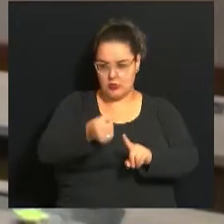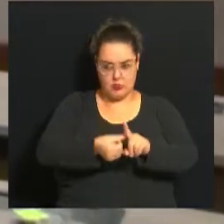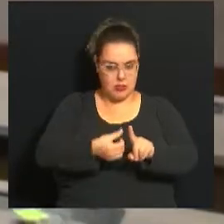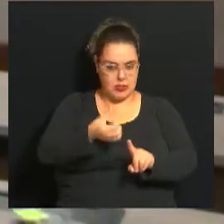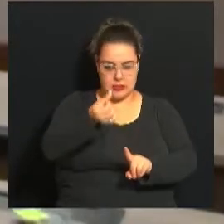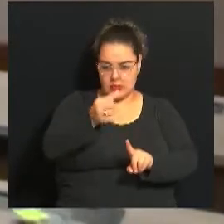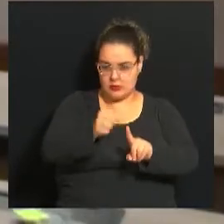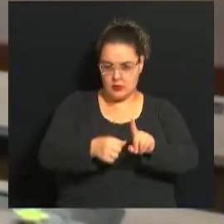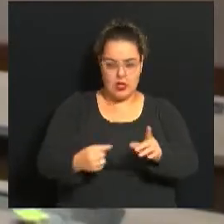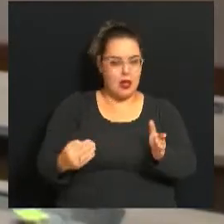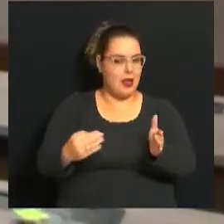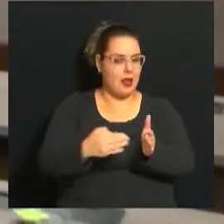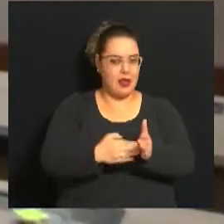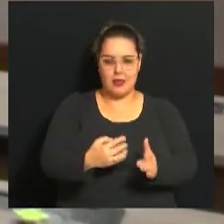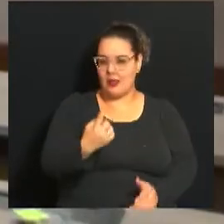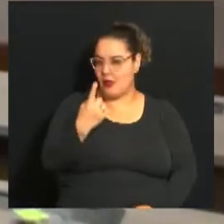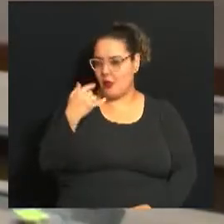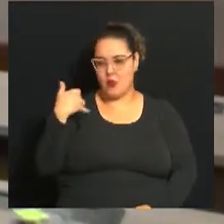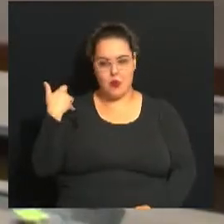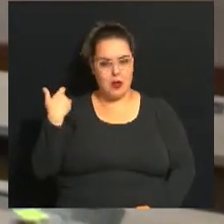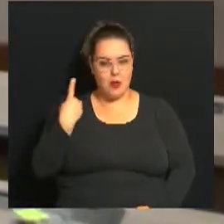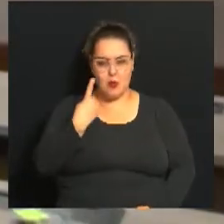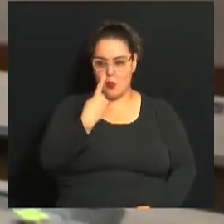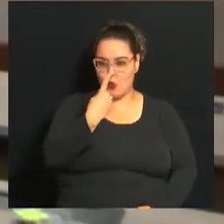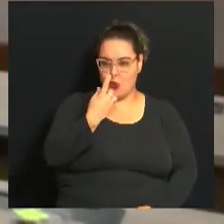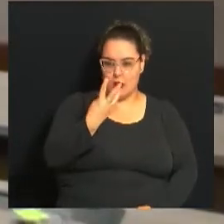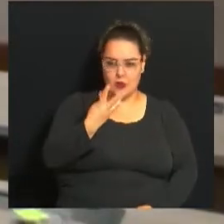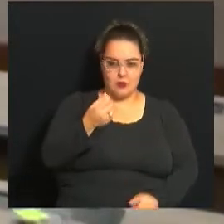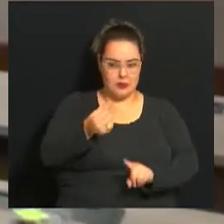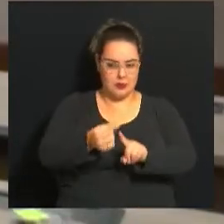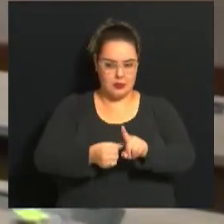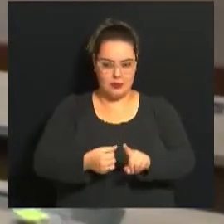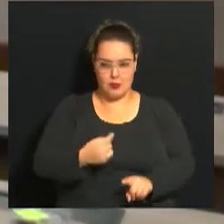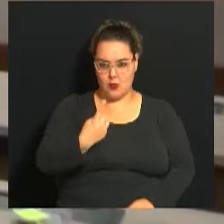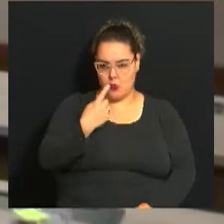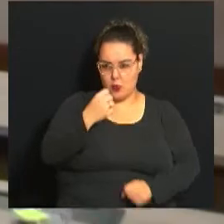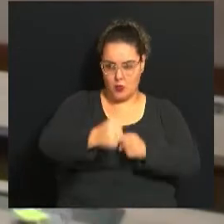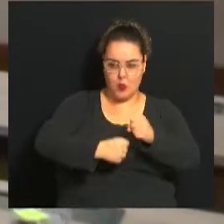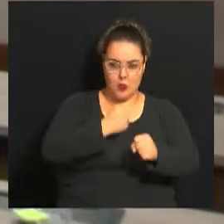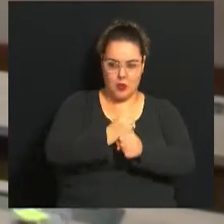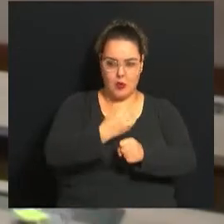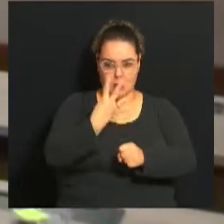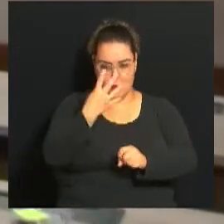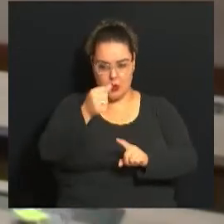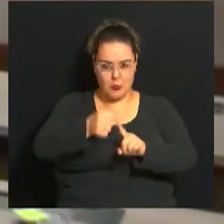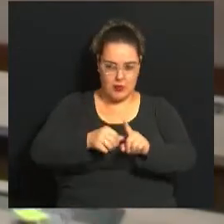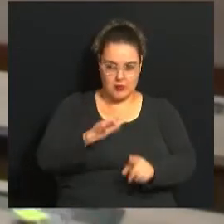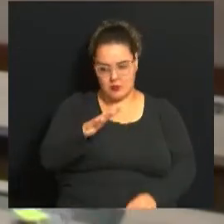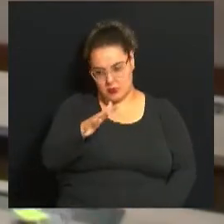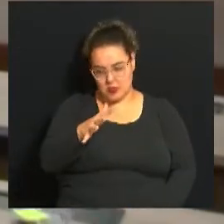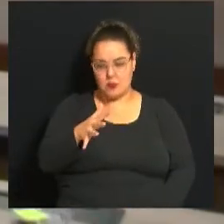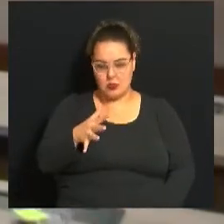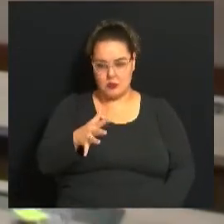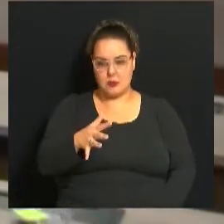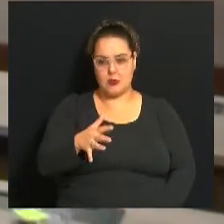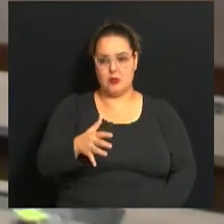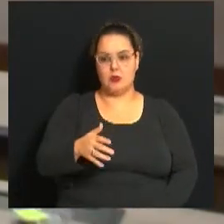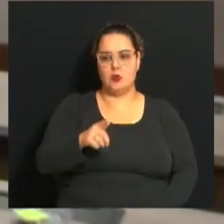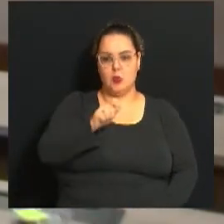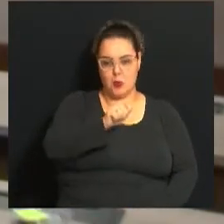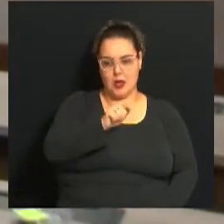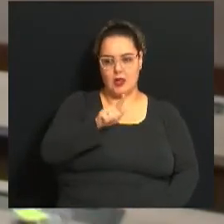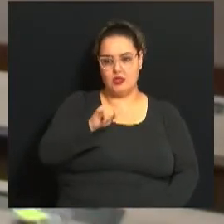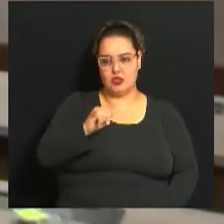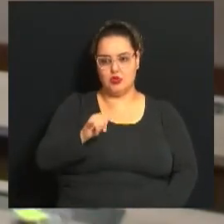1 ano e 3 meses, 1 ano e 4 meses, mais ou menos essa faixa etária, que atende o AG1, que é o antigo